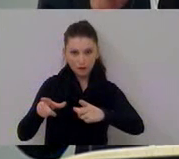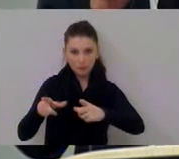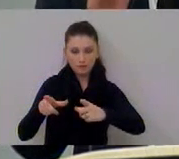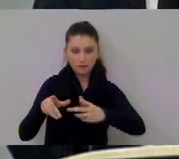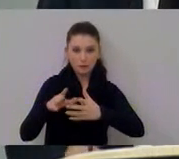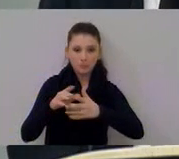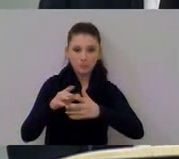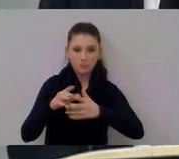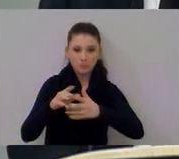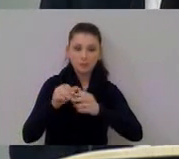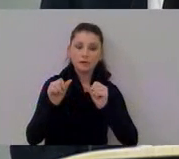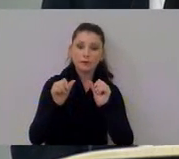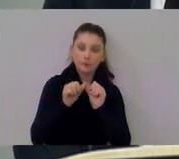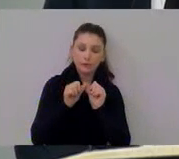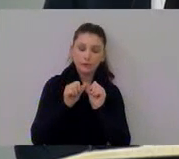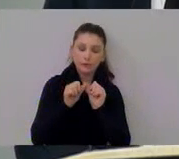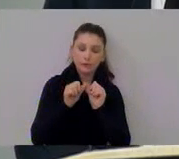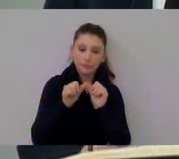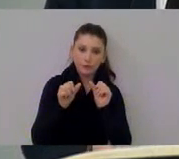e